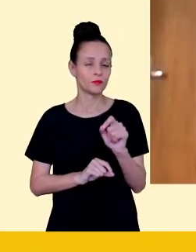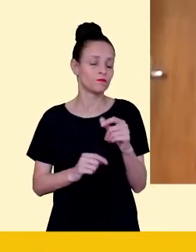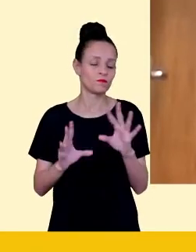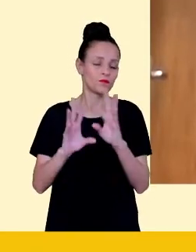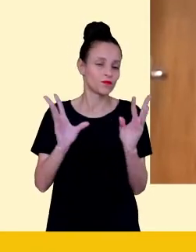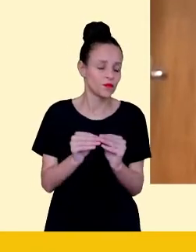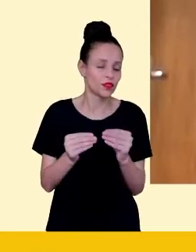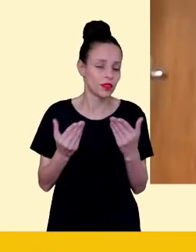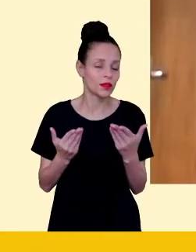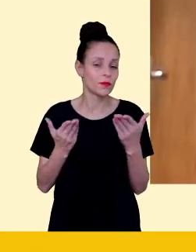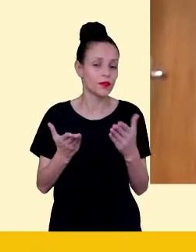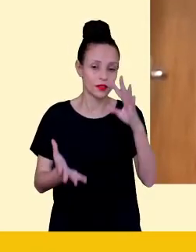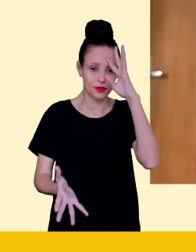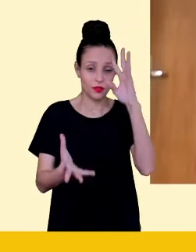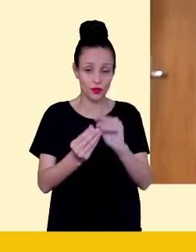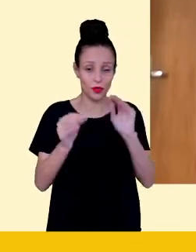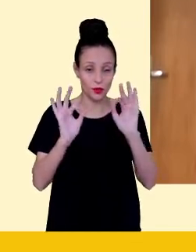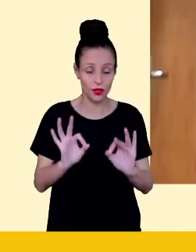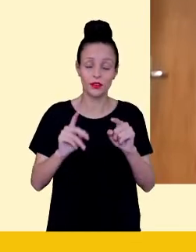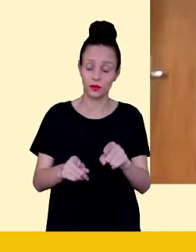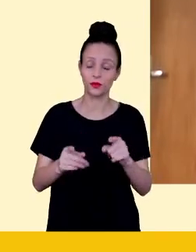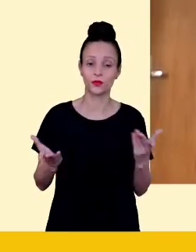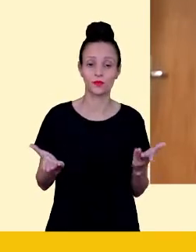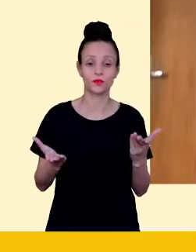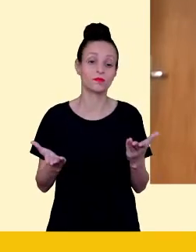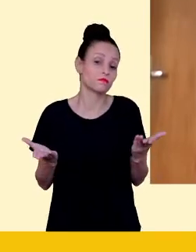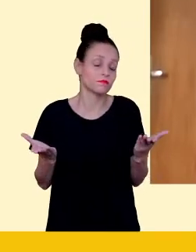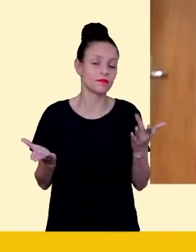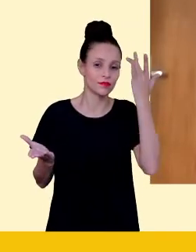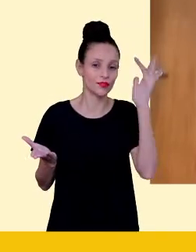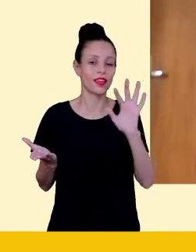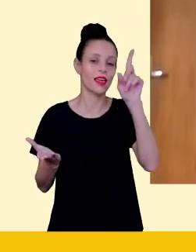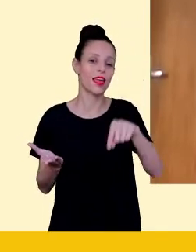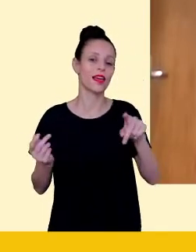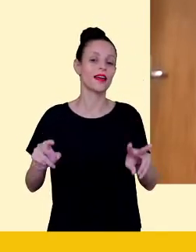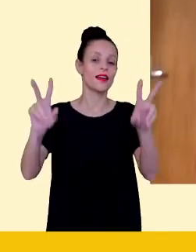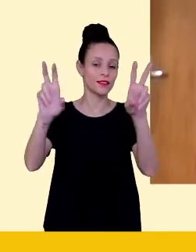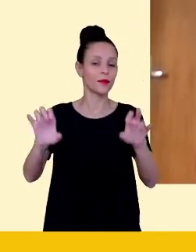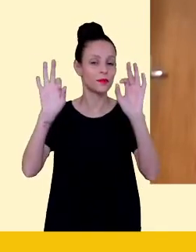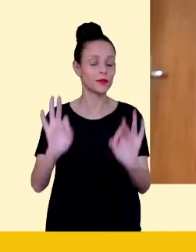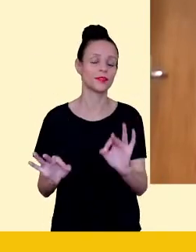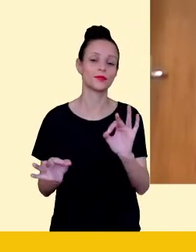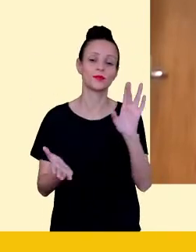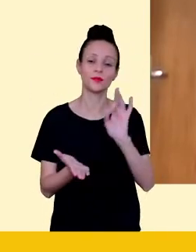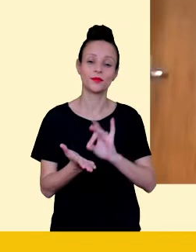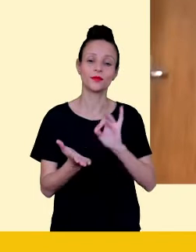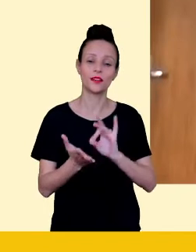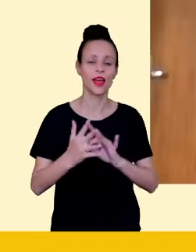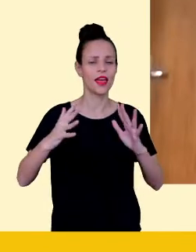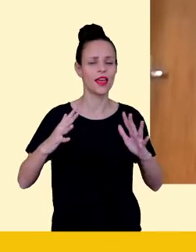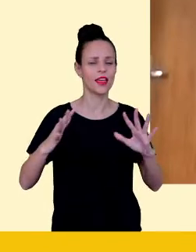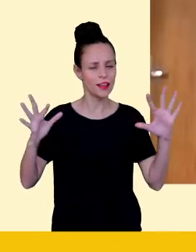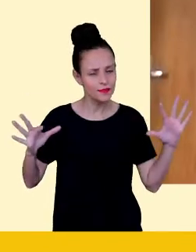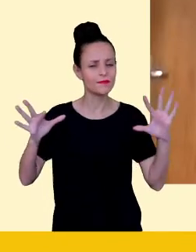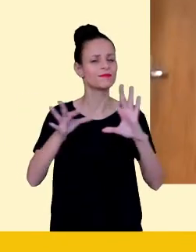pouco, enfim, desse entendimento, assim, de que, sei lá, é um tema realmente muito,